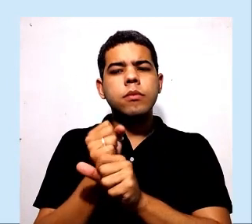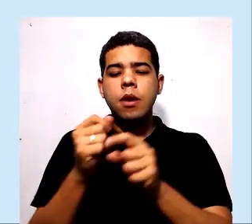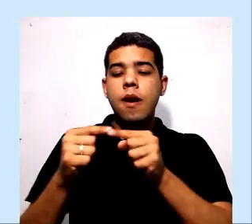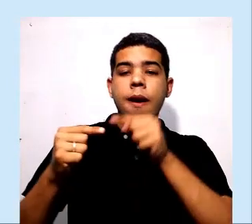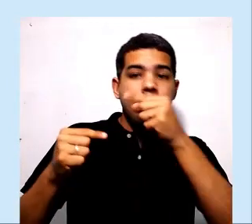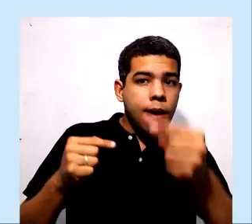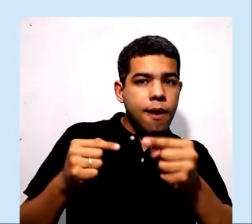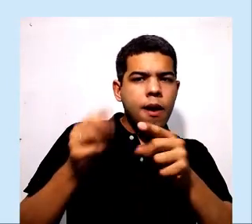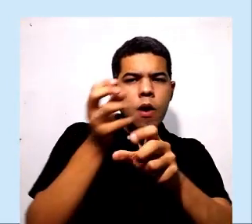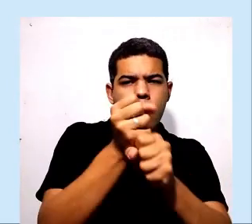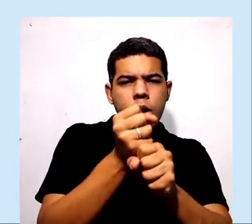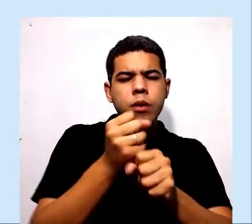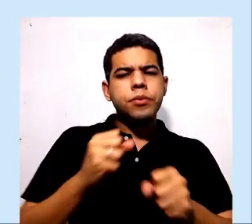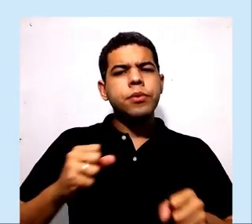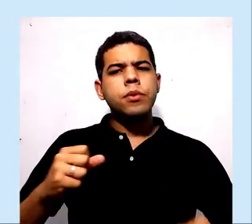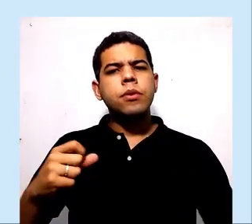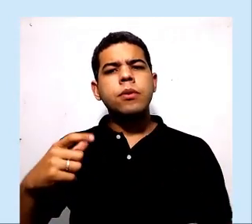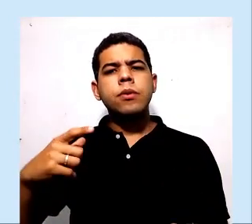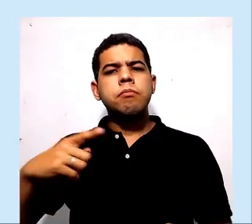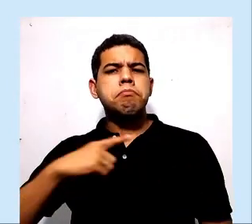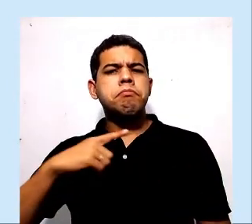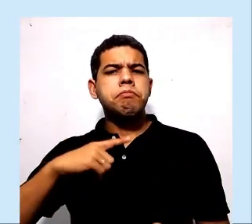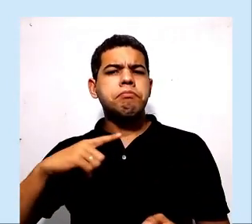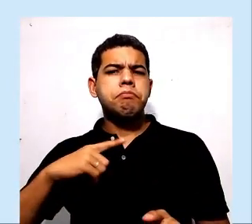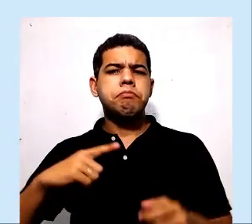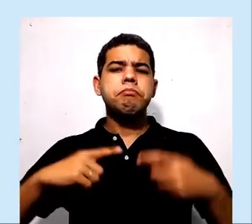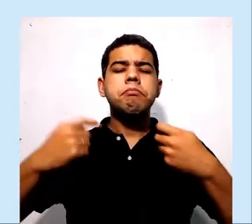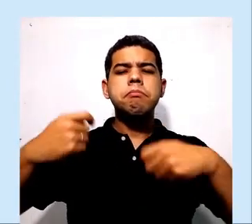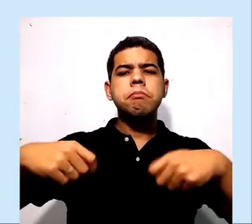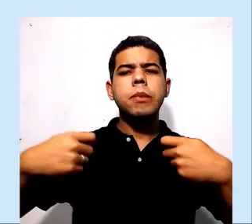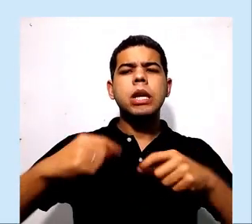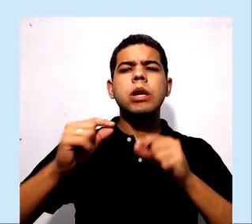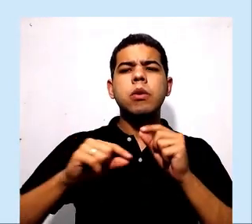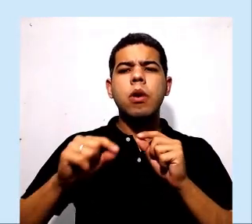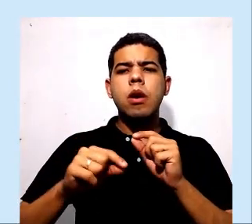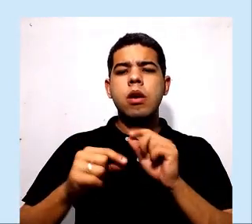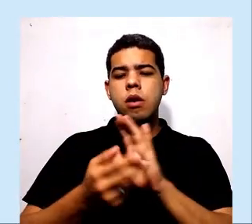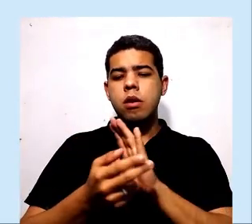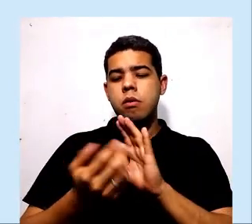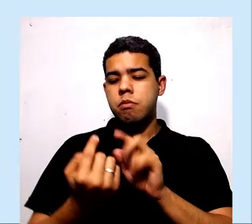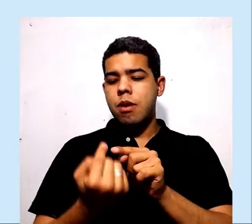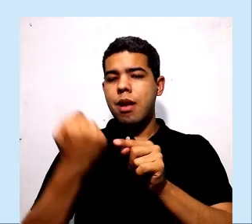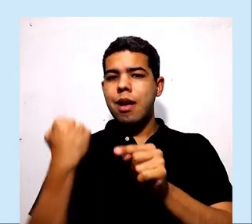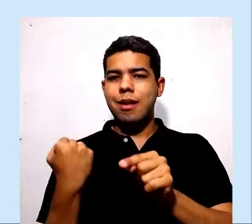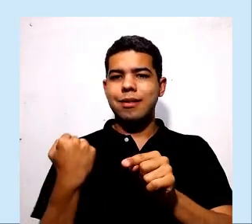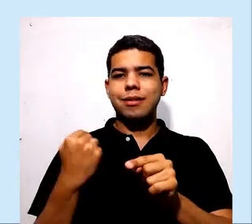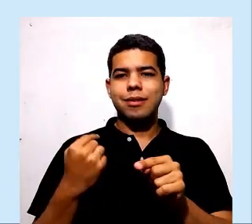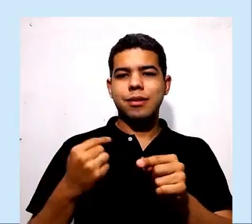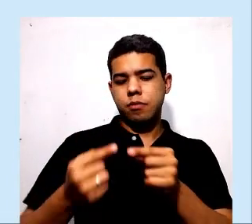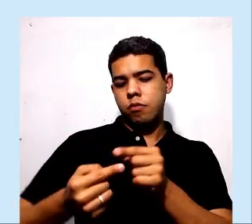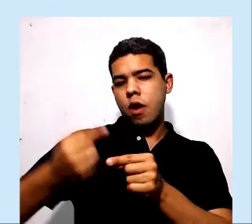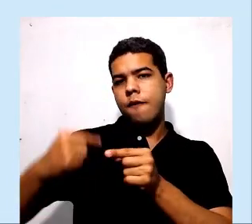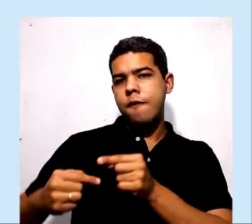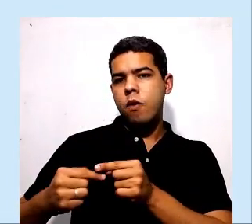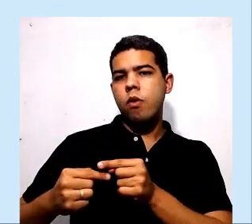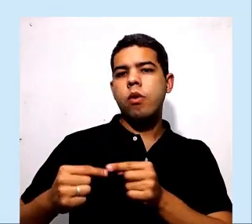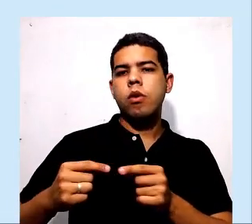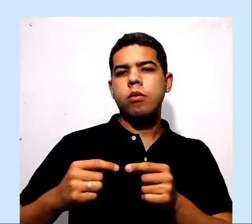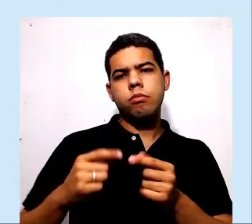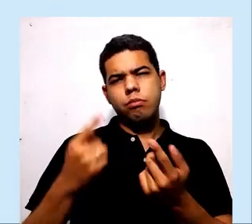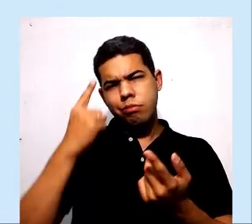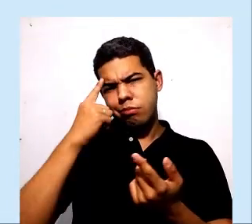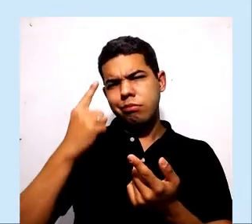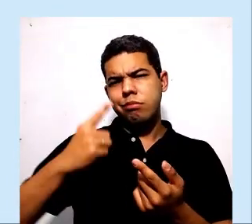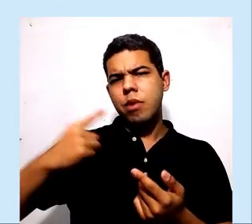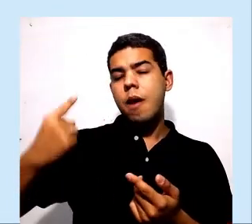o próximo termo, ou nesse caso, a próxima figura, precisa saber a figura anterior. Ou precisa saber a primeira figura,